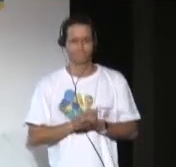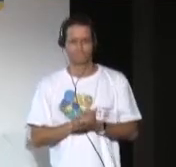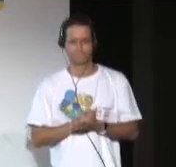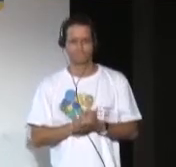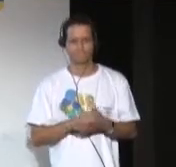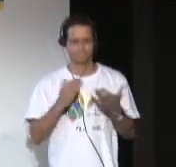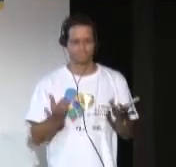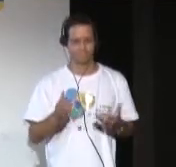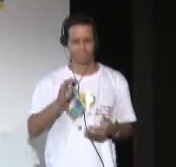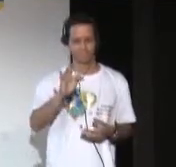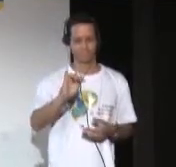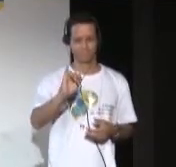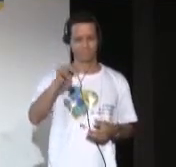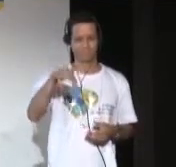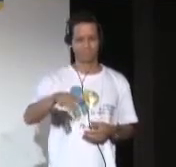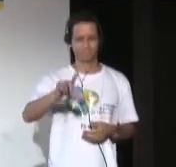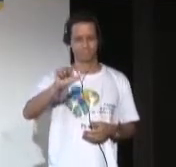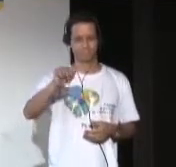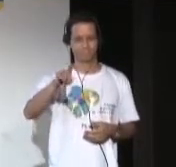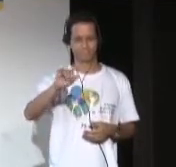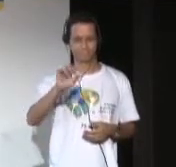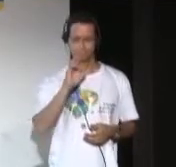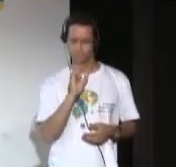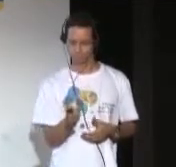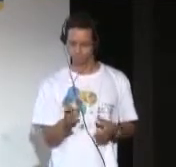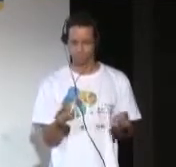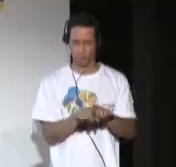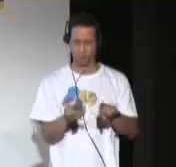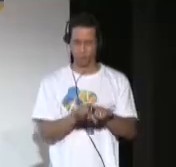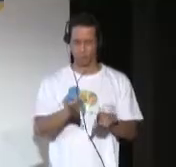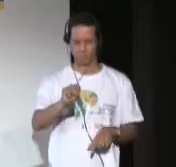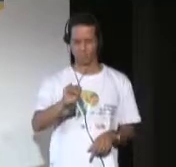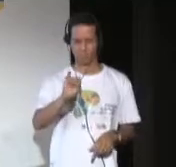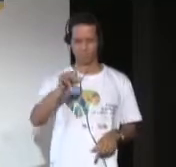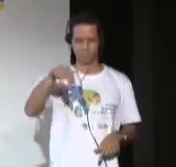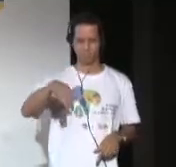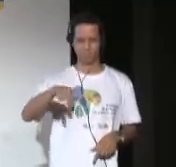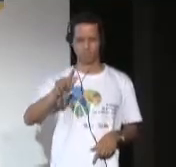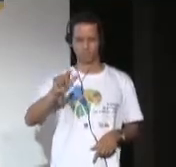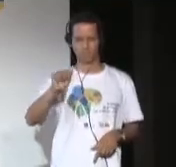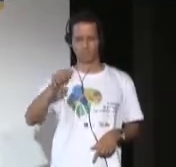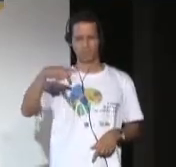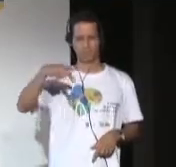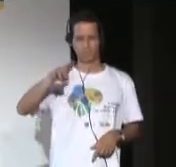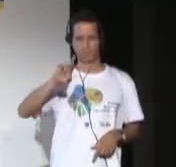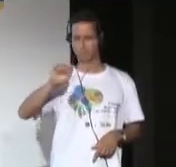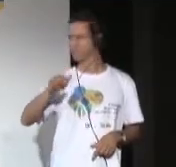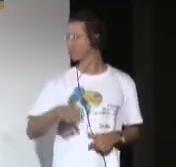Já que a Finlândia respondeu, Singapura vai responder também. Nós somos amigos aqui.